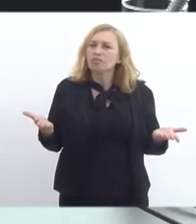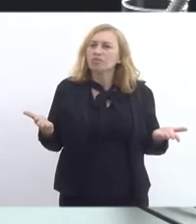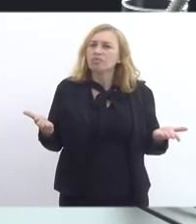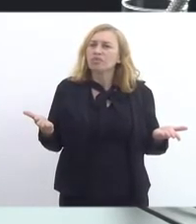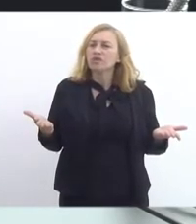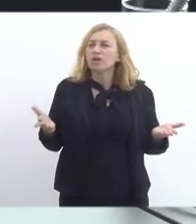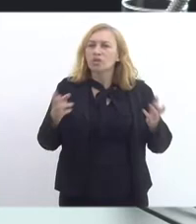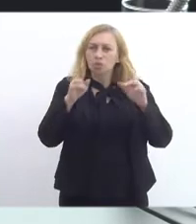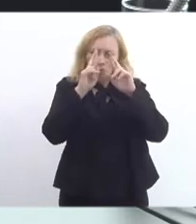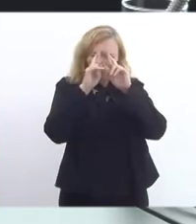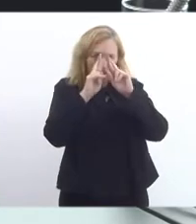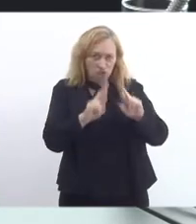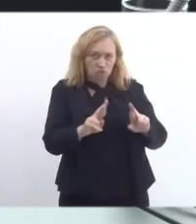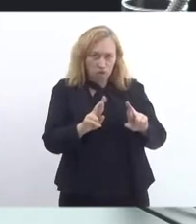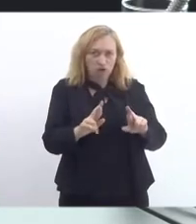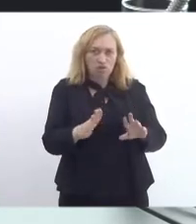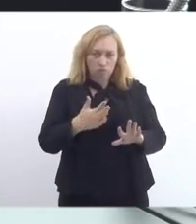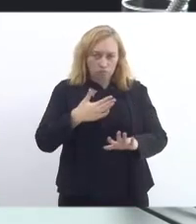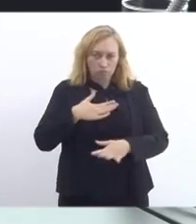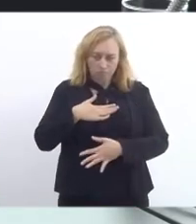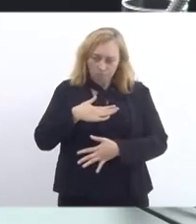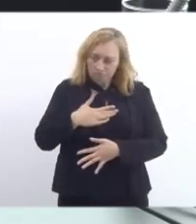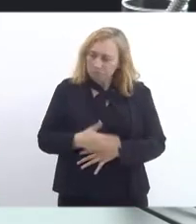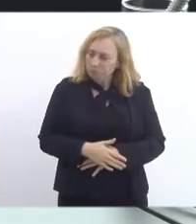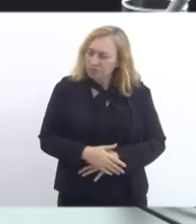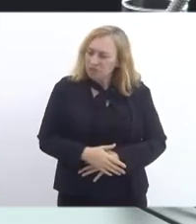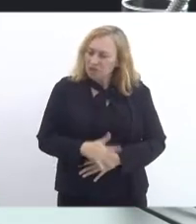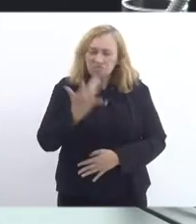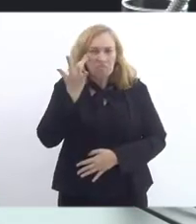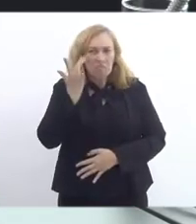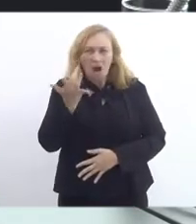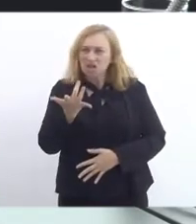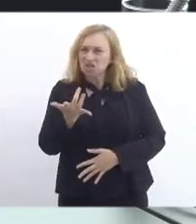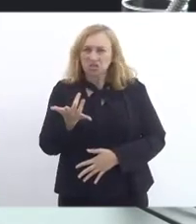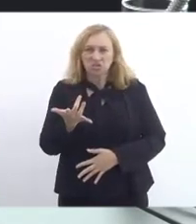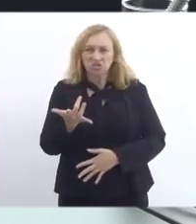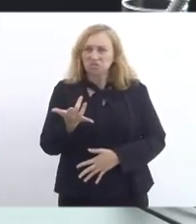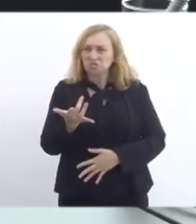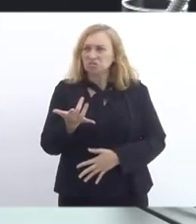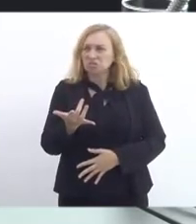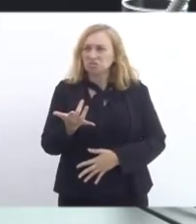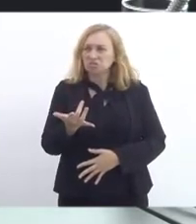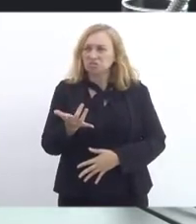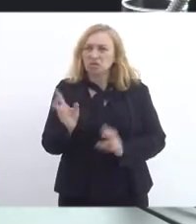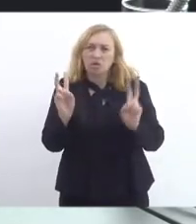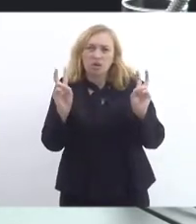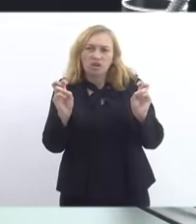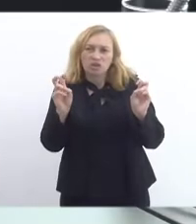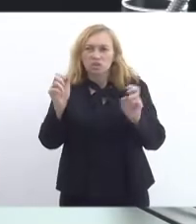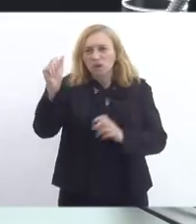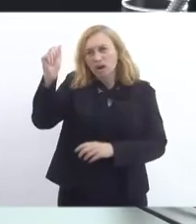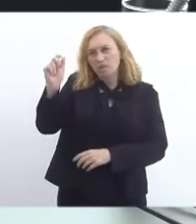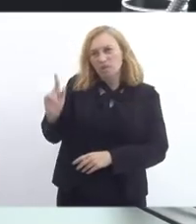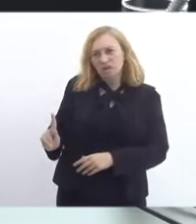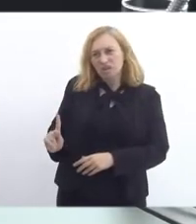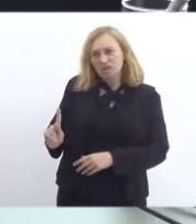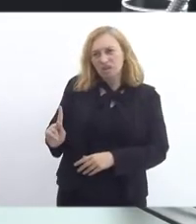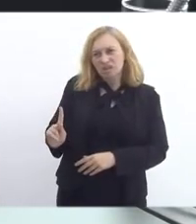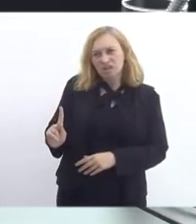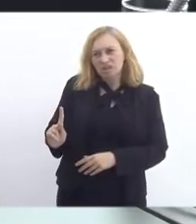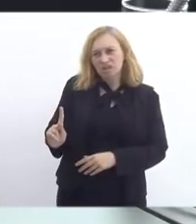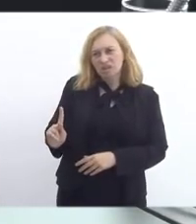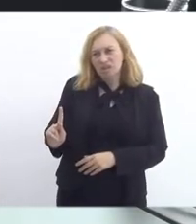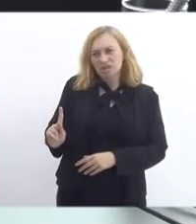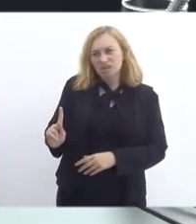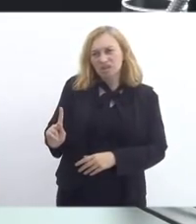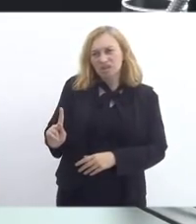com todo respeito, eu não acho que a gente deve... entrar na questão dos aposentados inativos, não. Deixa, eu